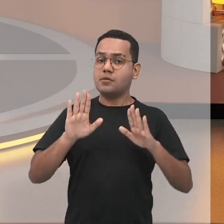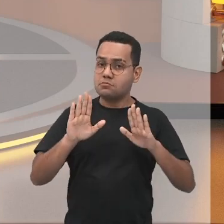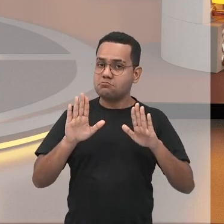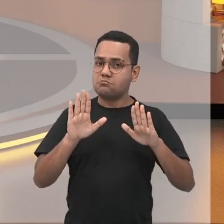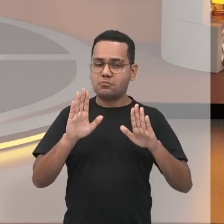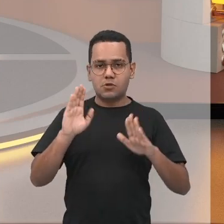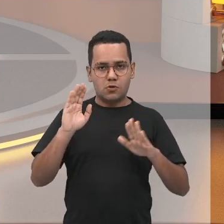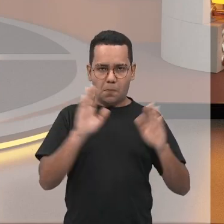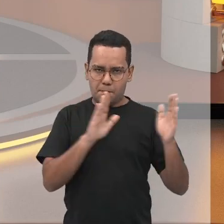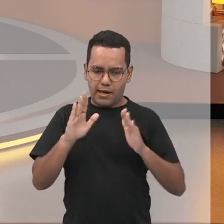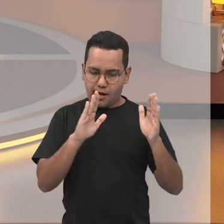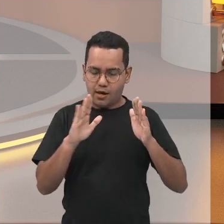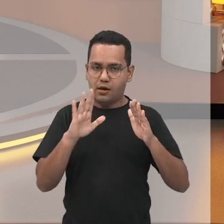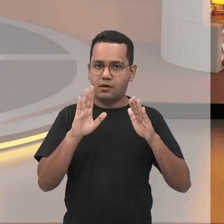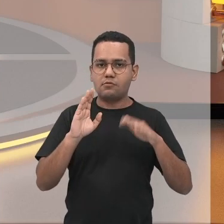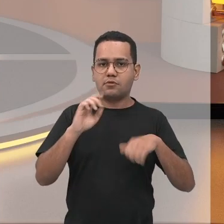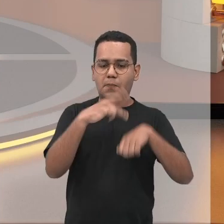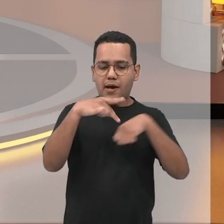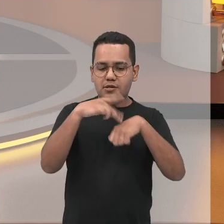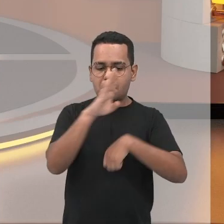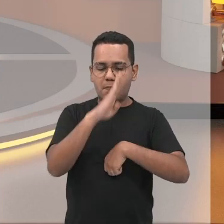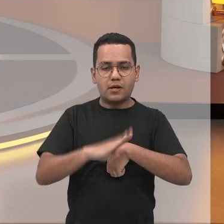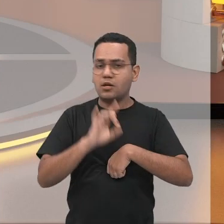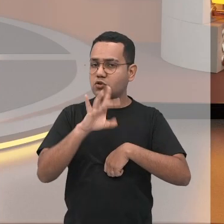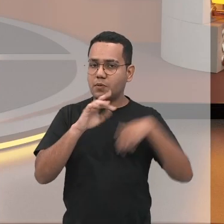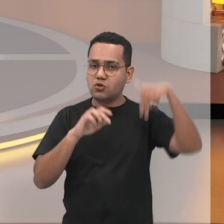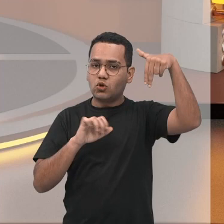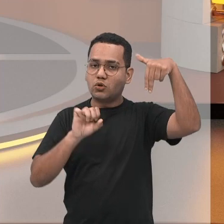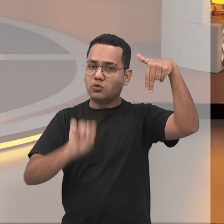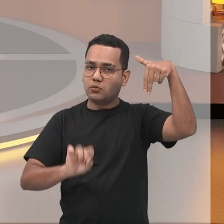Representando o Sul, nós temos